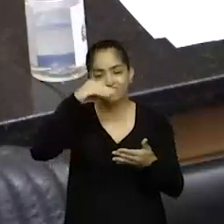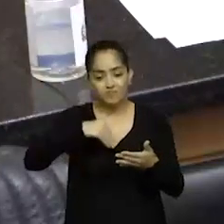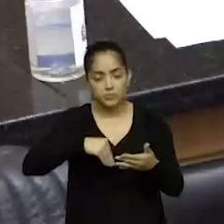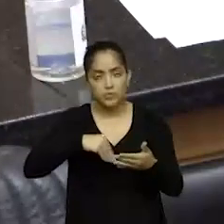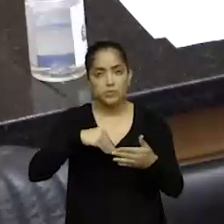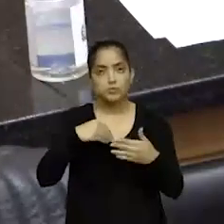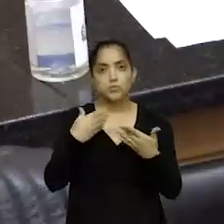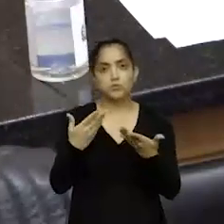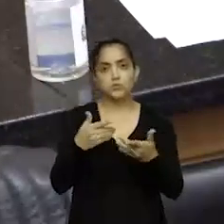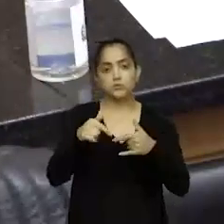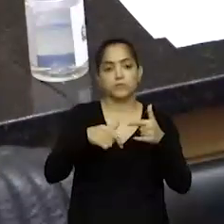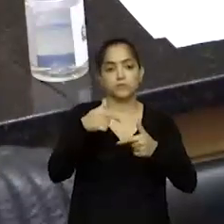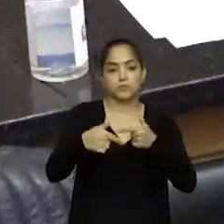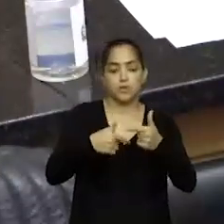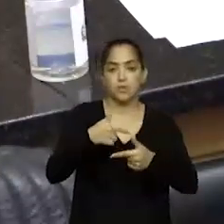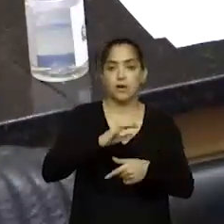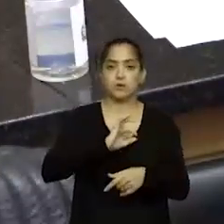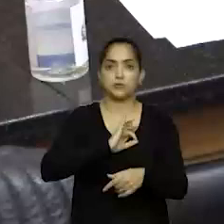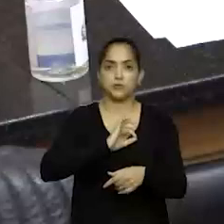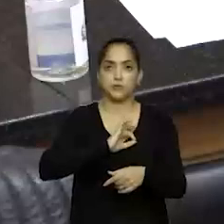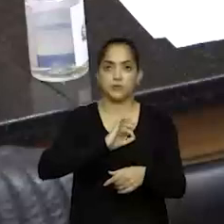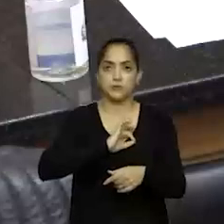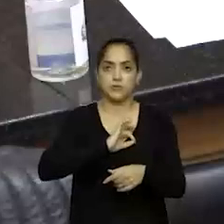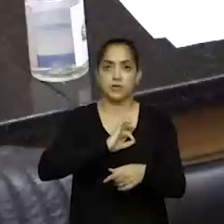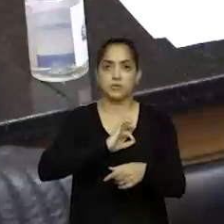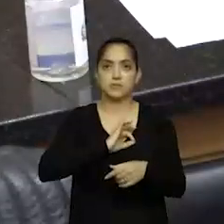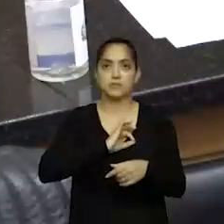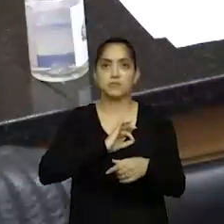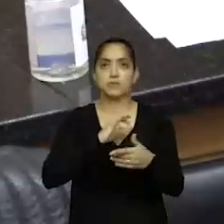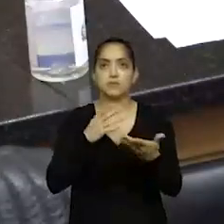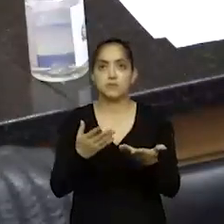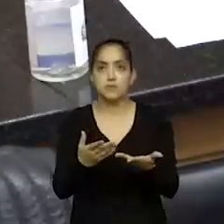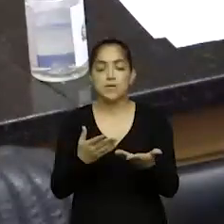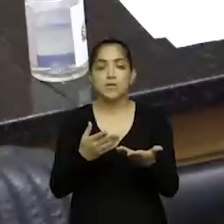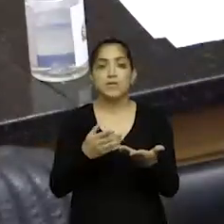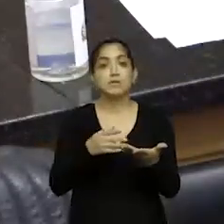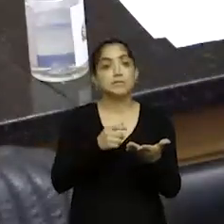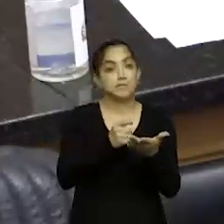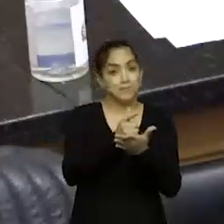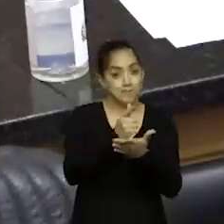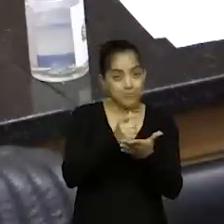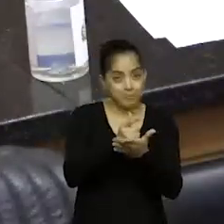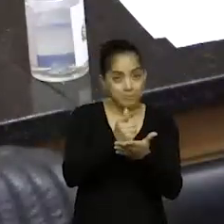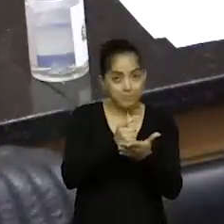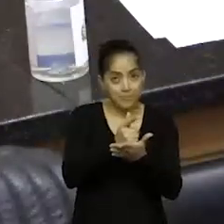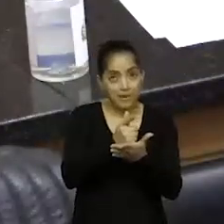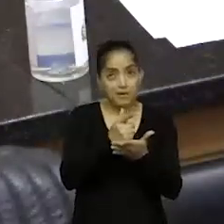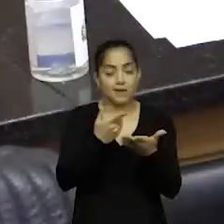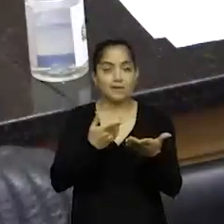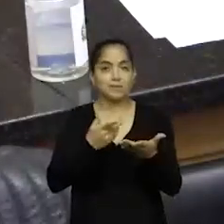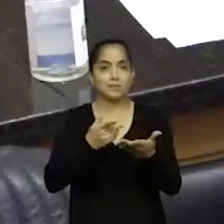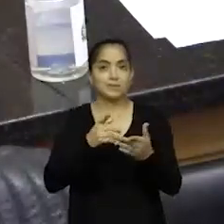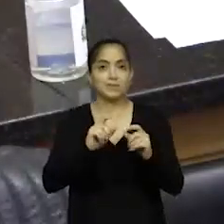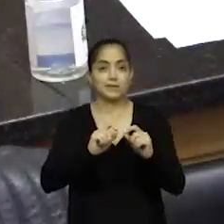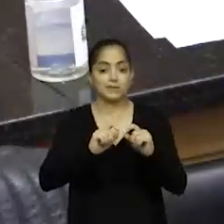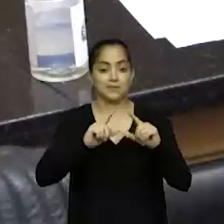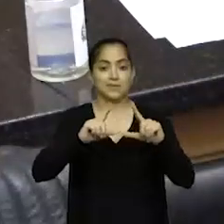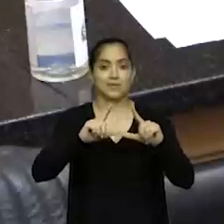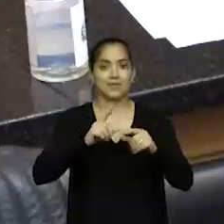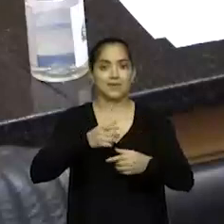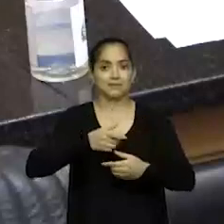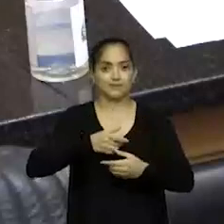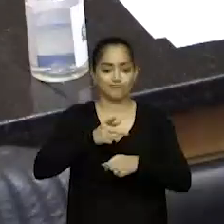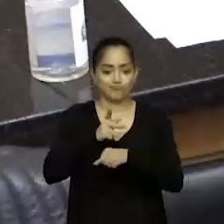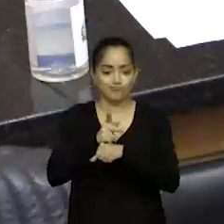aparato. E também para ter que ficar pagando transação penal, porque esqueceu de ligar essa tranqueira